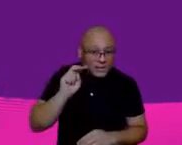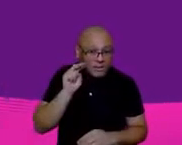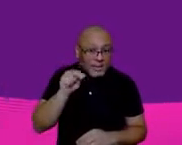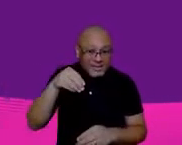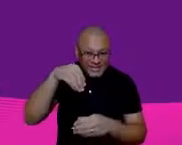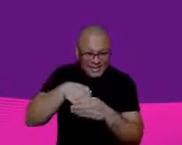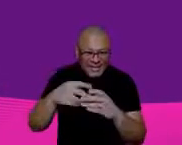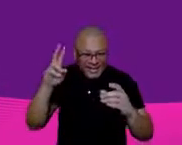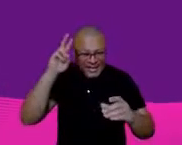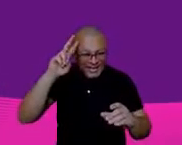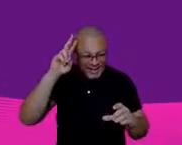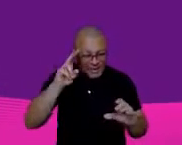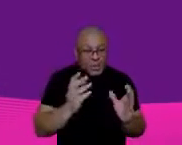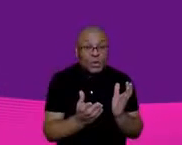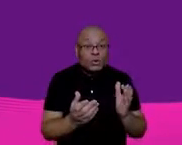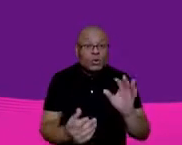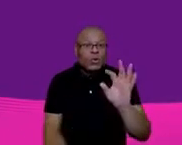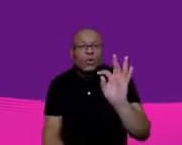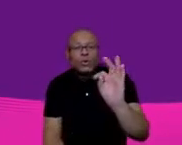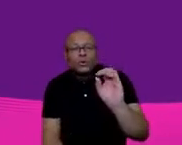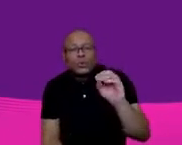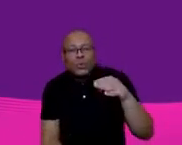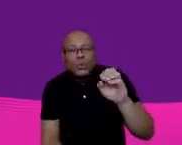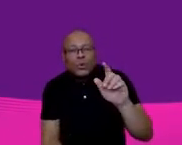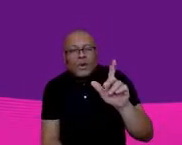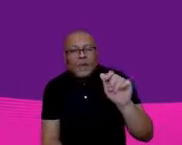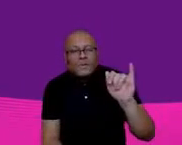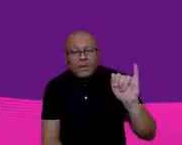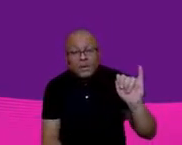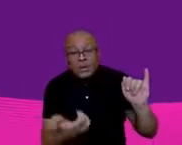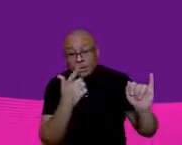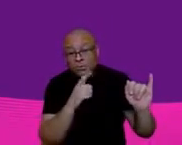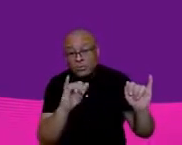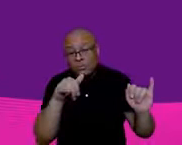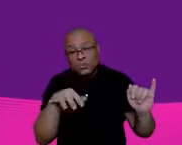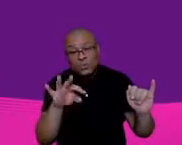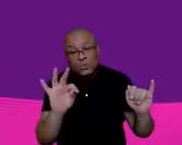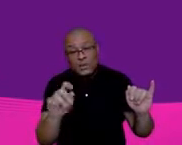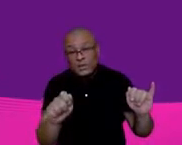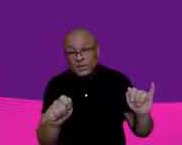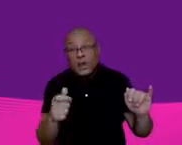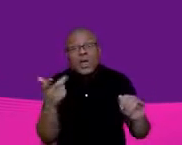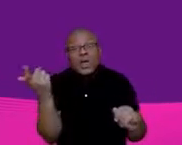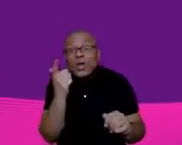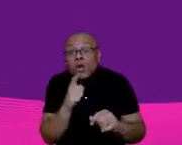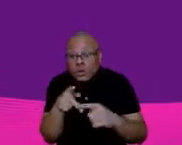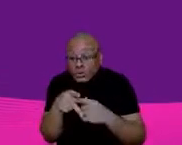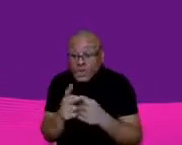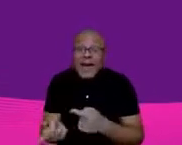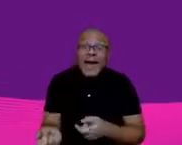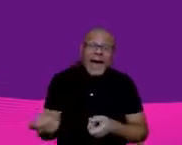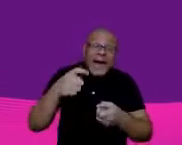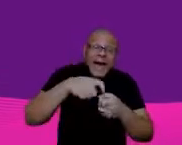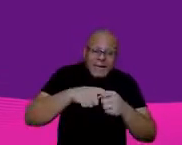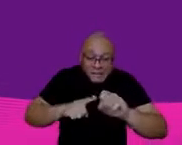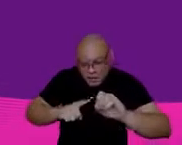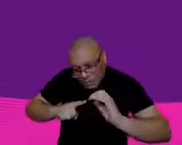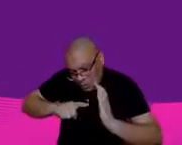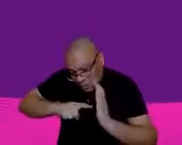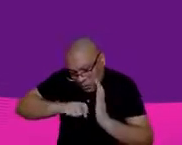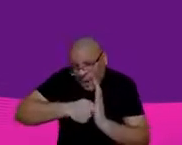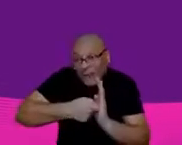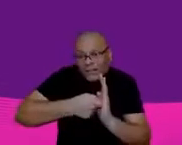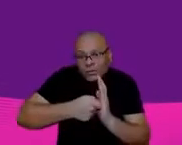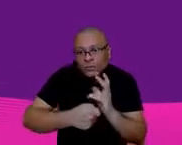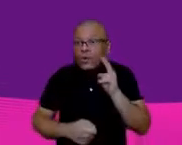fiz no pós-operatório? Eu consigo fazer isso no intraoperatório. Eu consigo corrigir, e antes de passar o parafuso, eu já checo se o meu